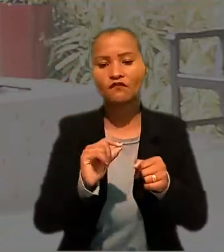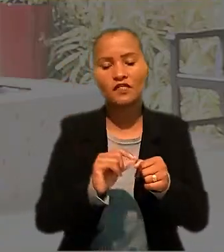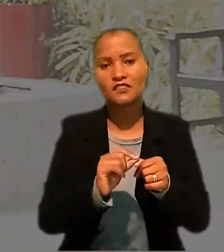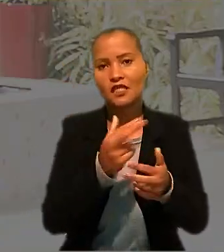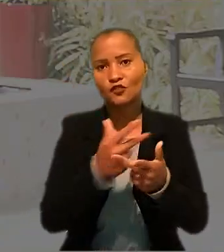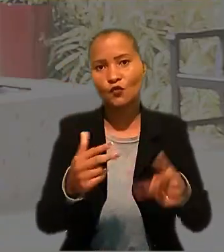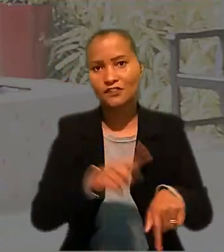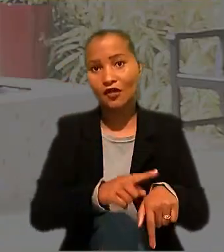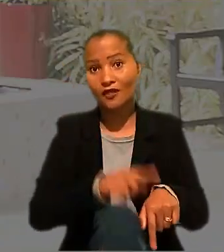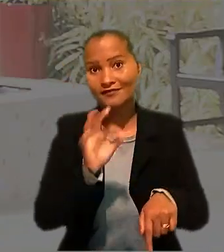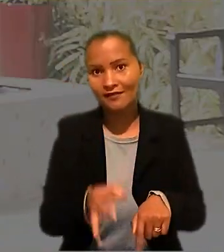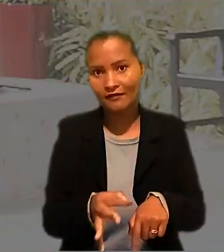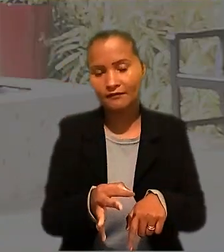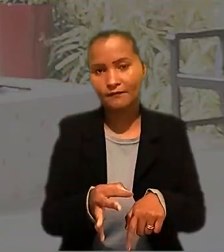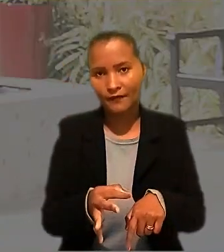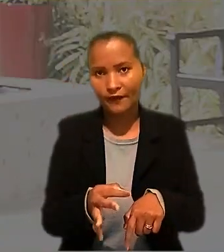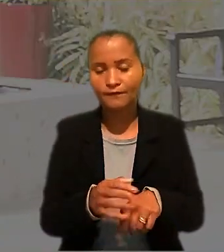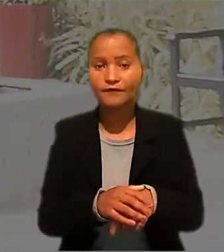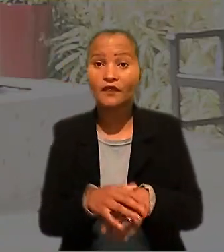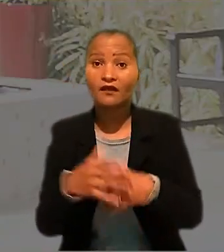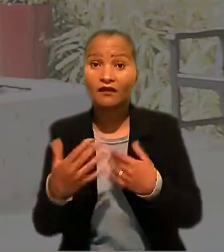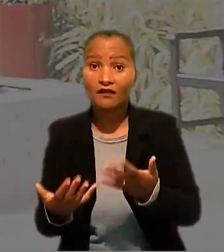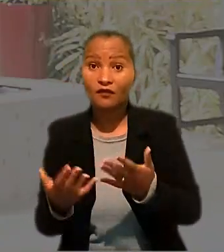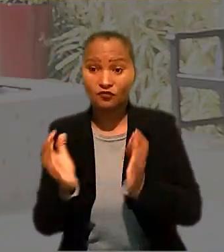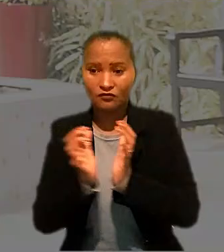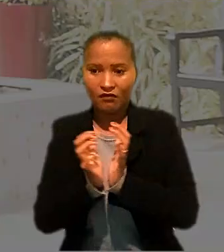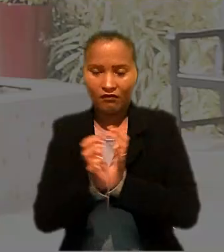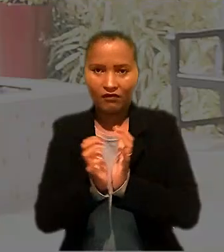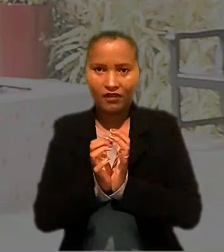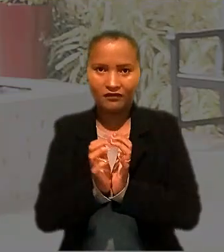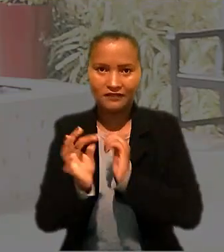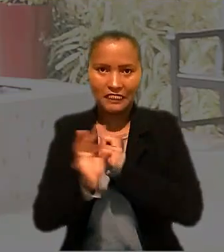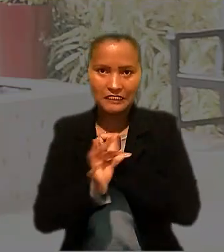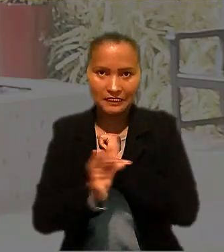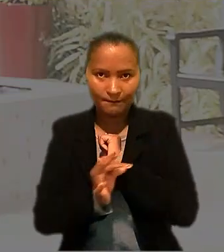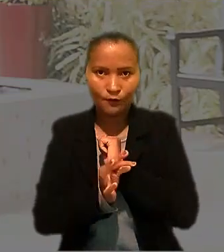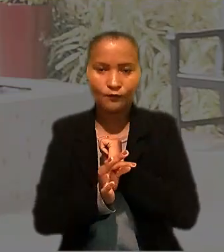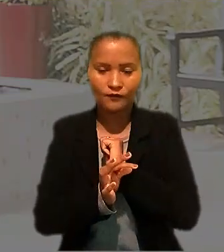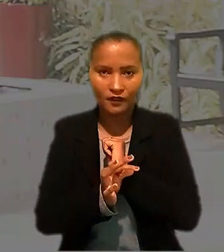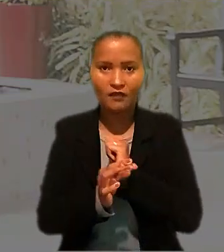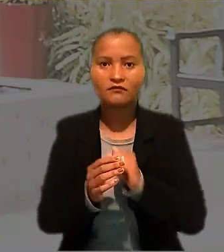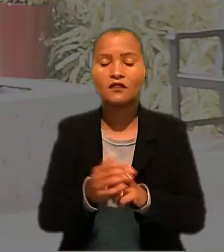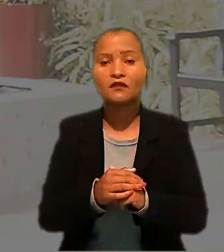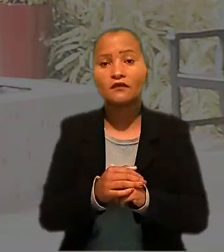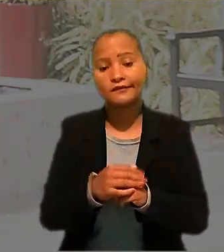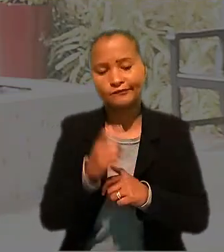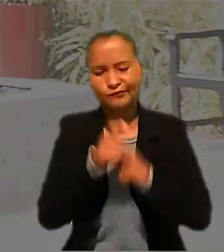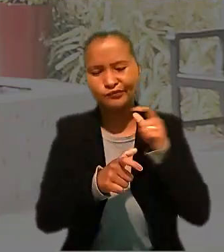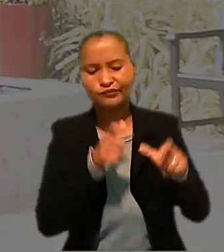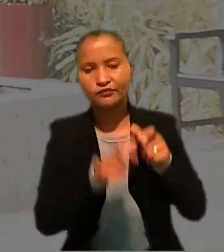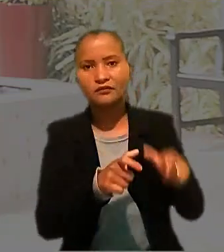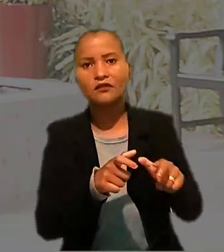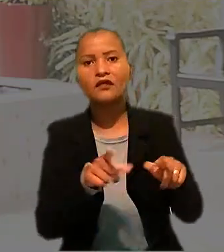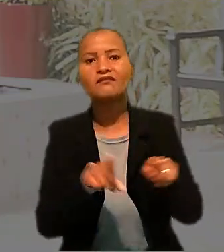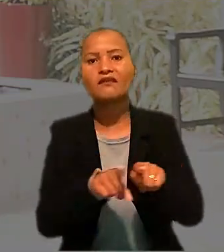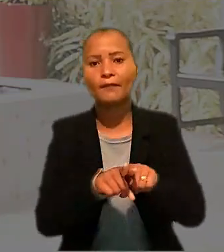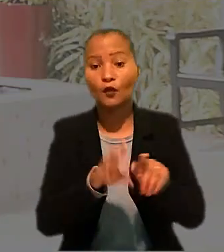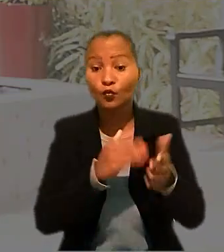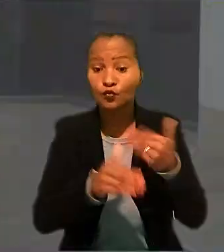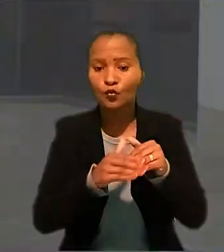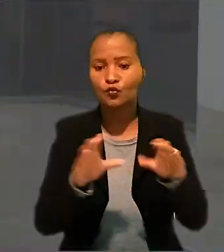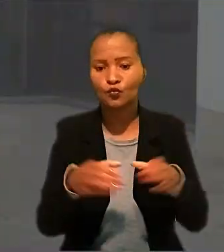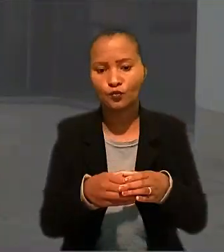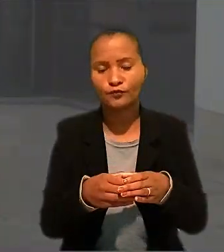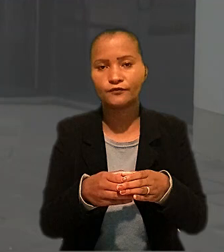tempo estipulado. Segundo o relato de testemunha, além das ofensas racistas contra o empregado, o supervisor era grosseiro com toda a